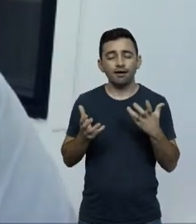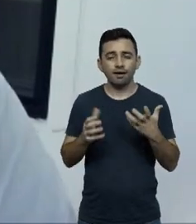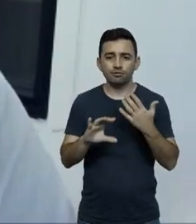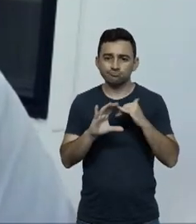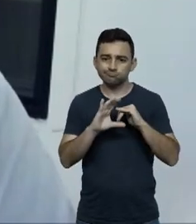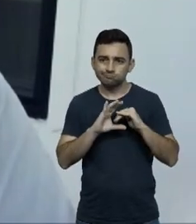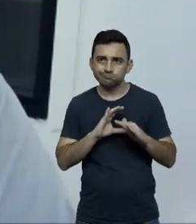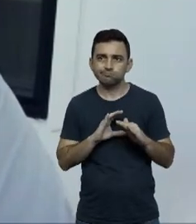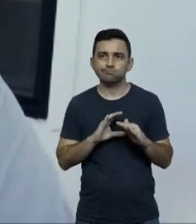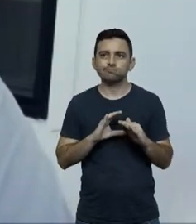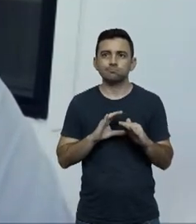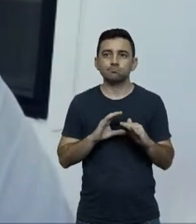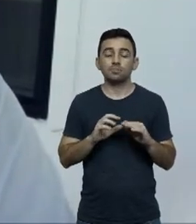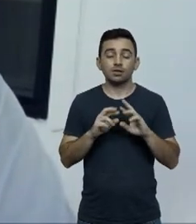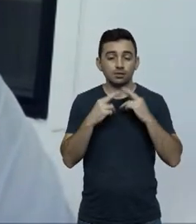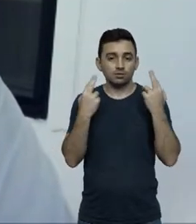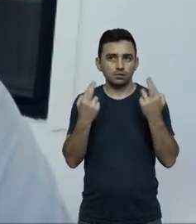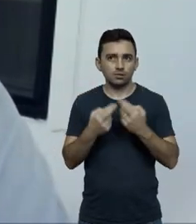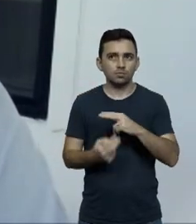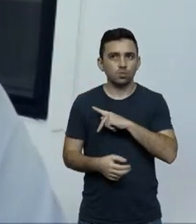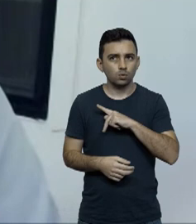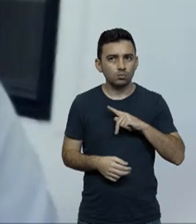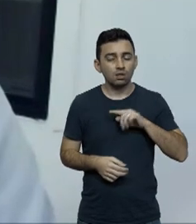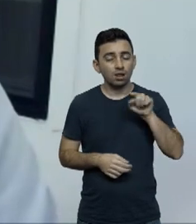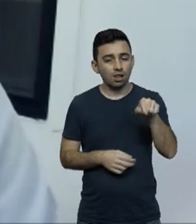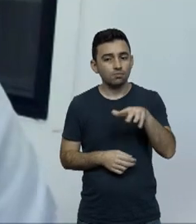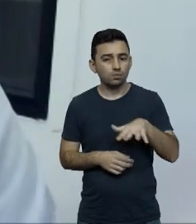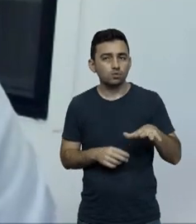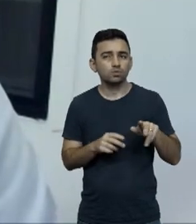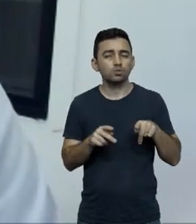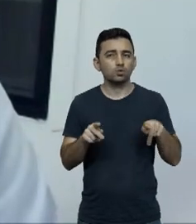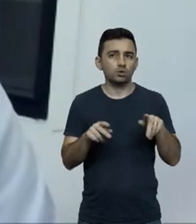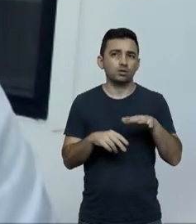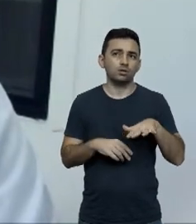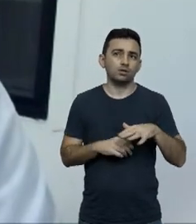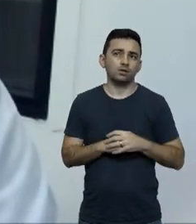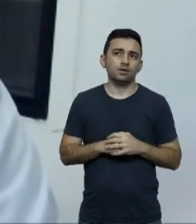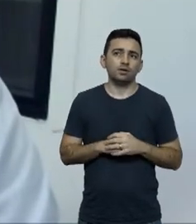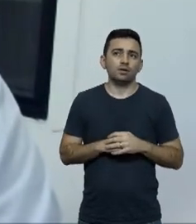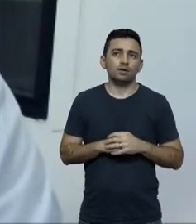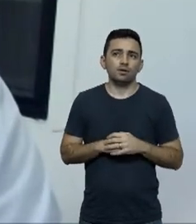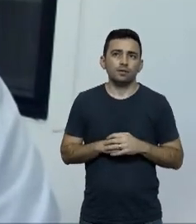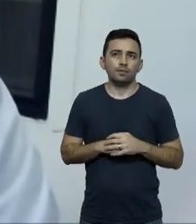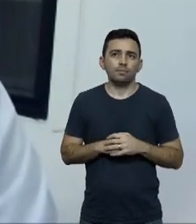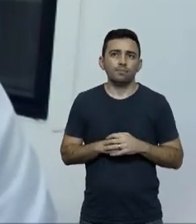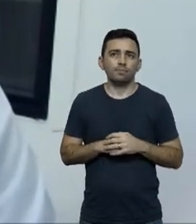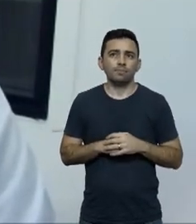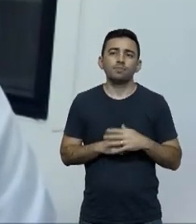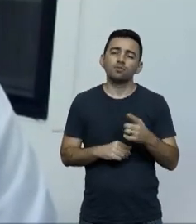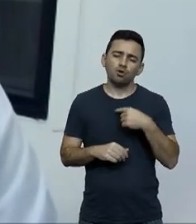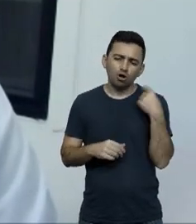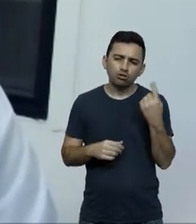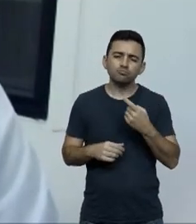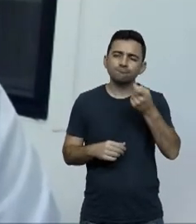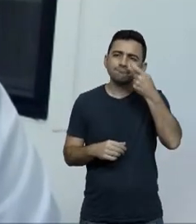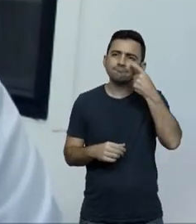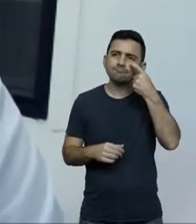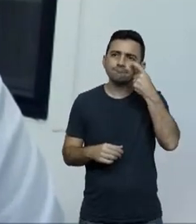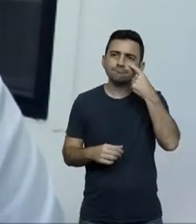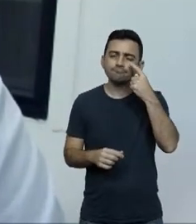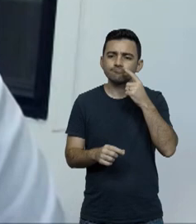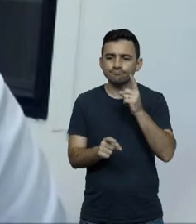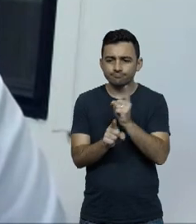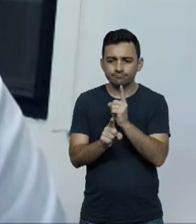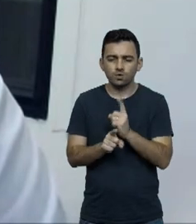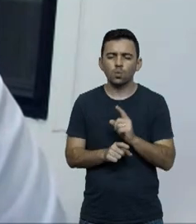dessa audiência pública a promotoria que a gente é para gente distrair O que que